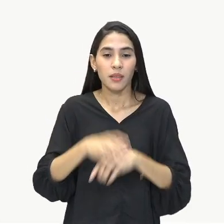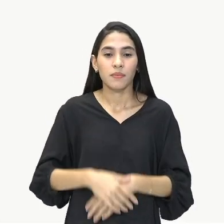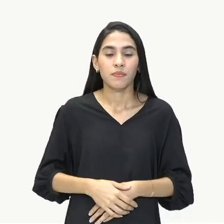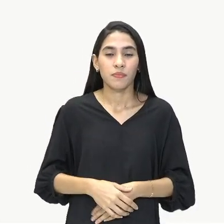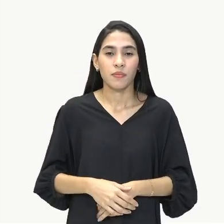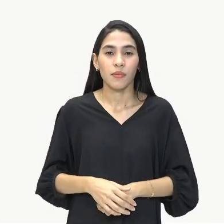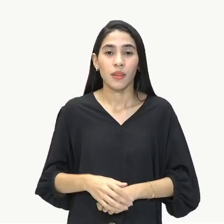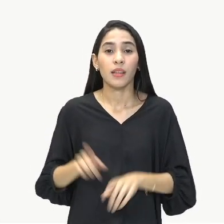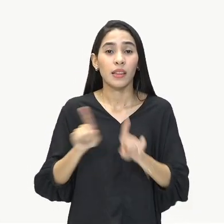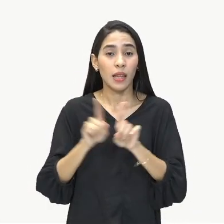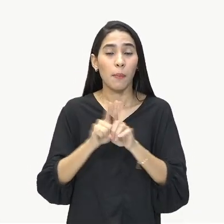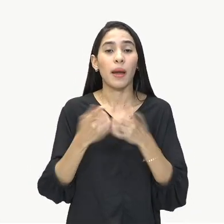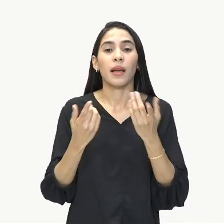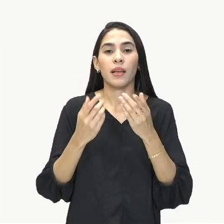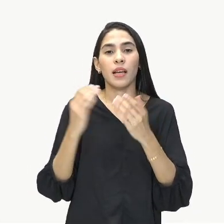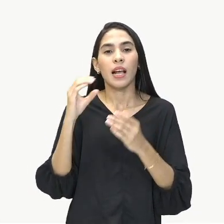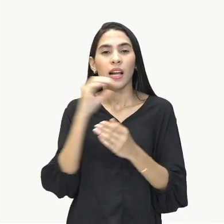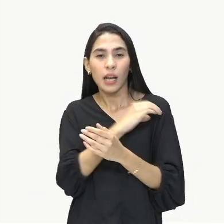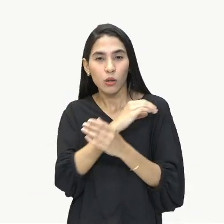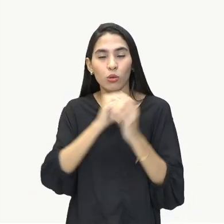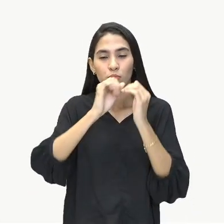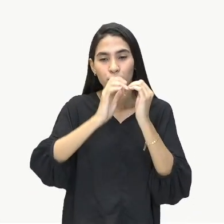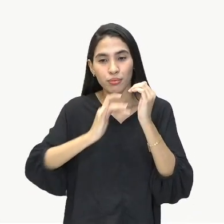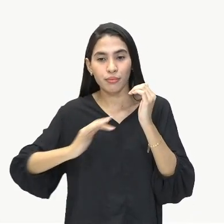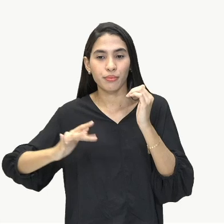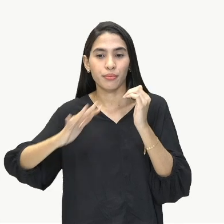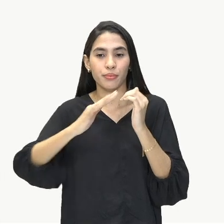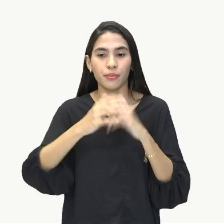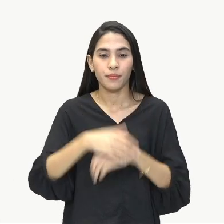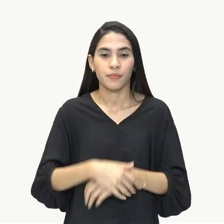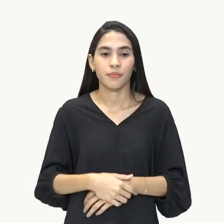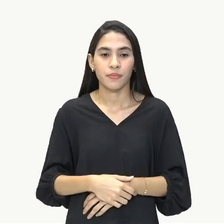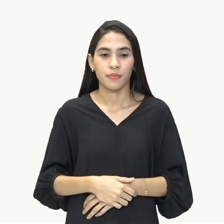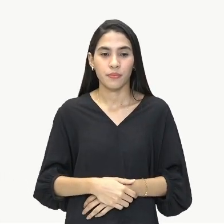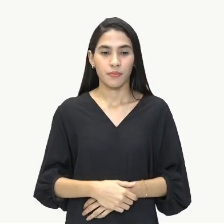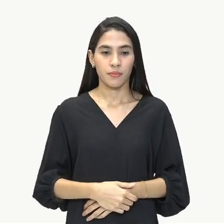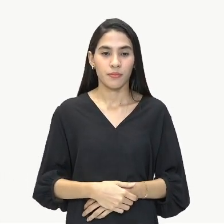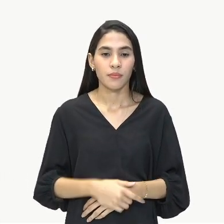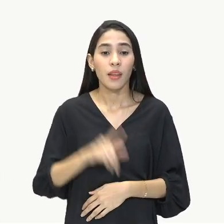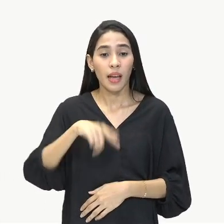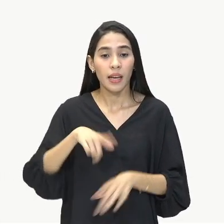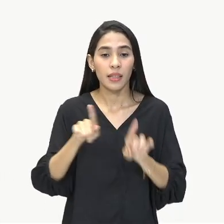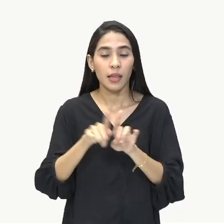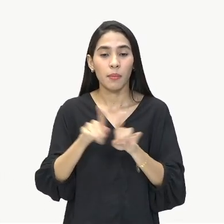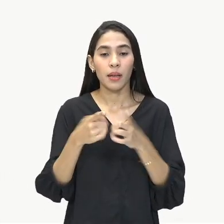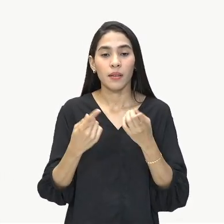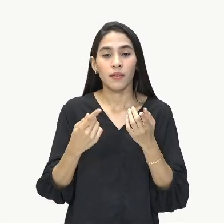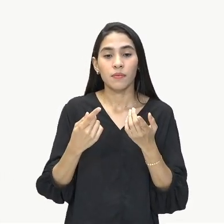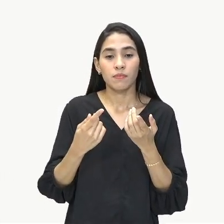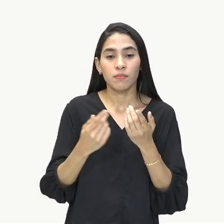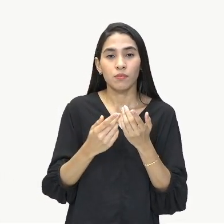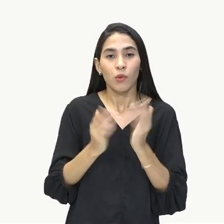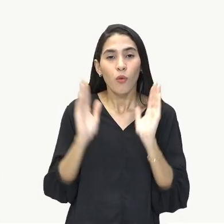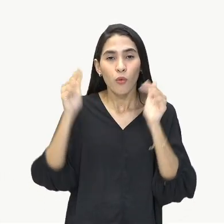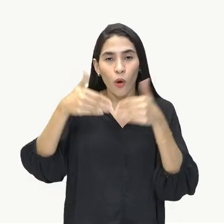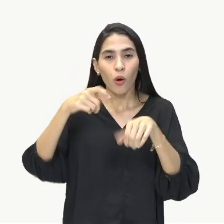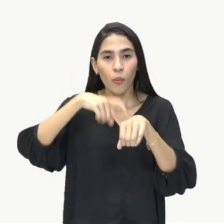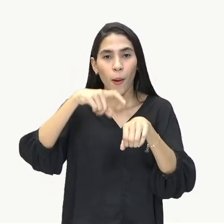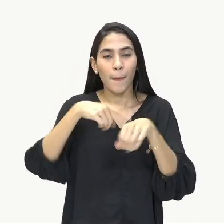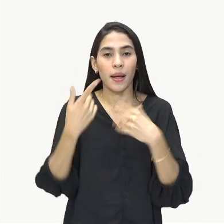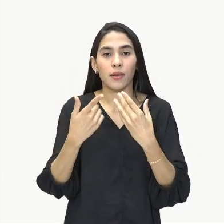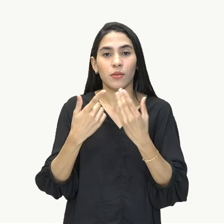calor liberado. Então, esses são as evidências que estão ocorrendo,